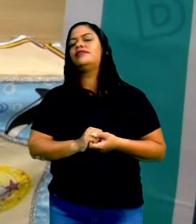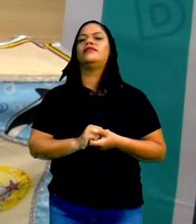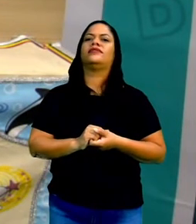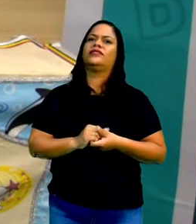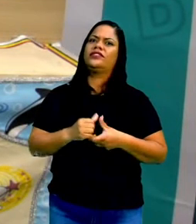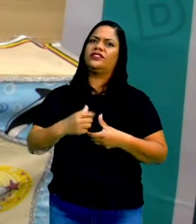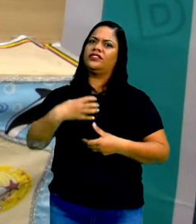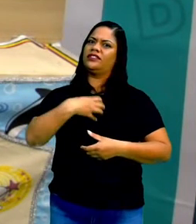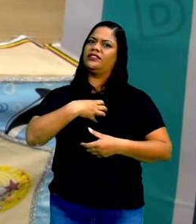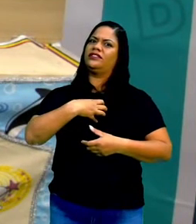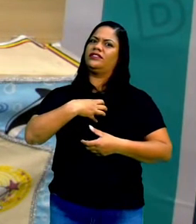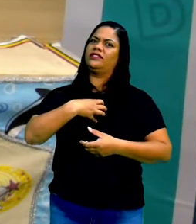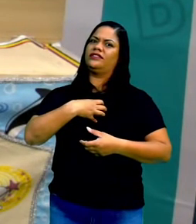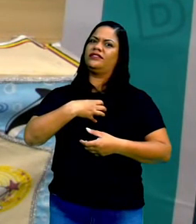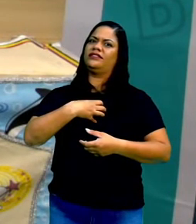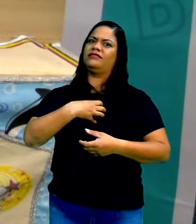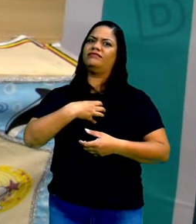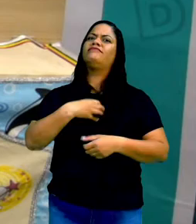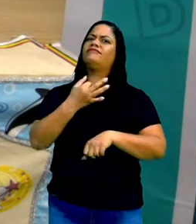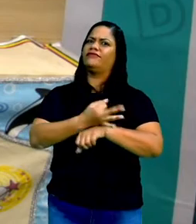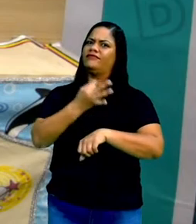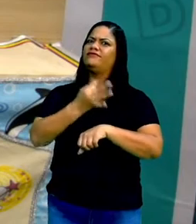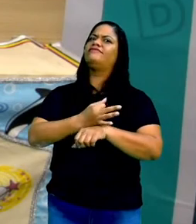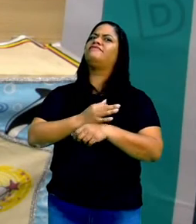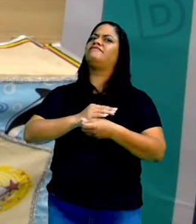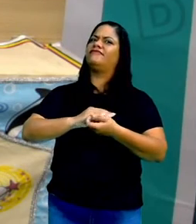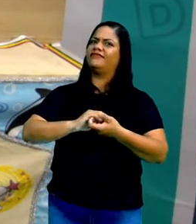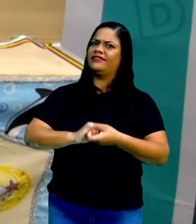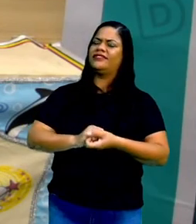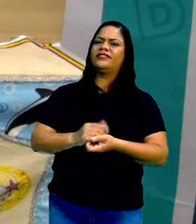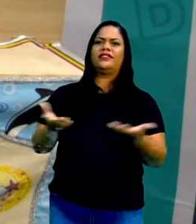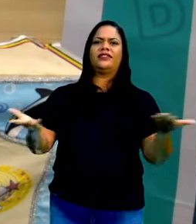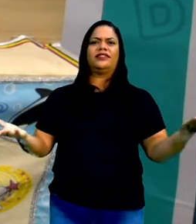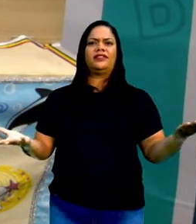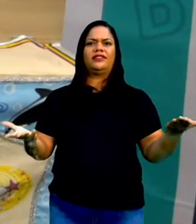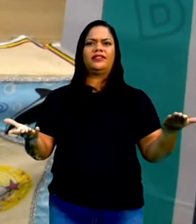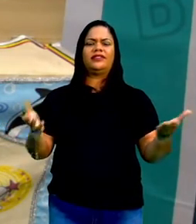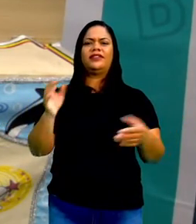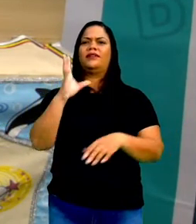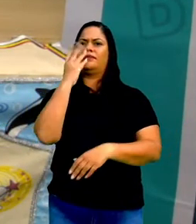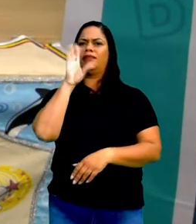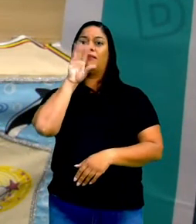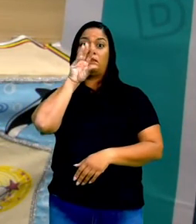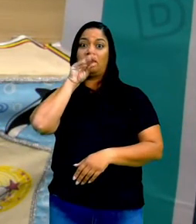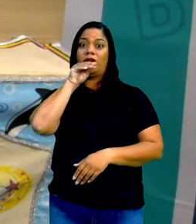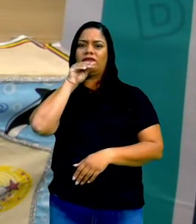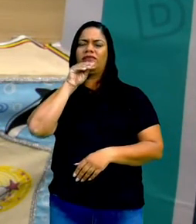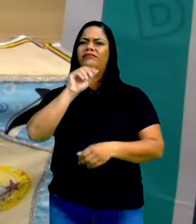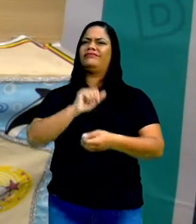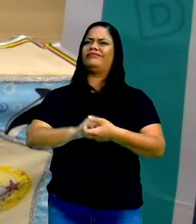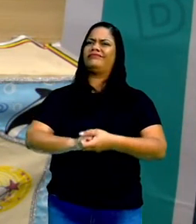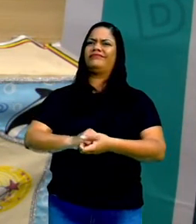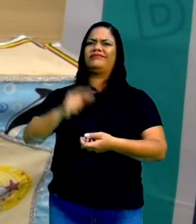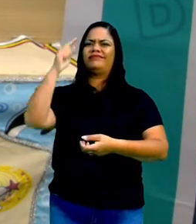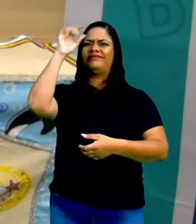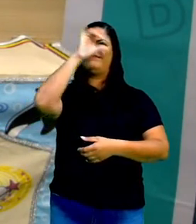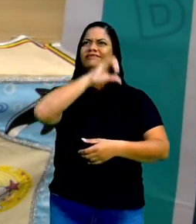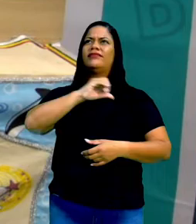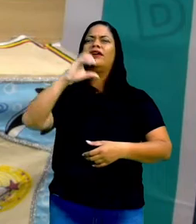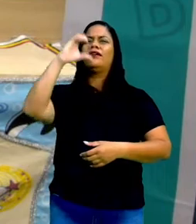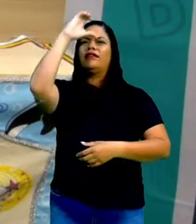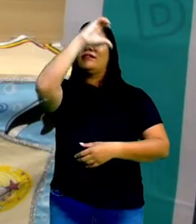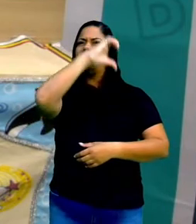Estamos sentindo falta do seu barulho. Fê, aí o patinho ficou parado lá, com um monte de interrogação,